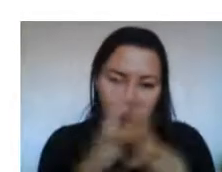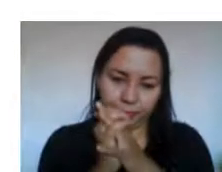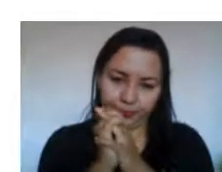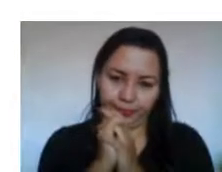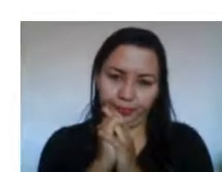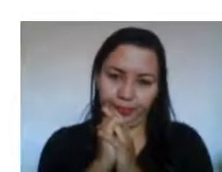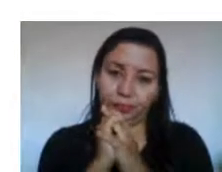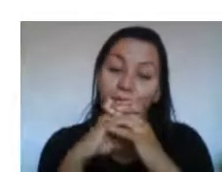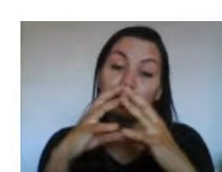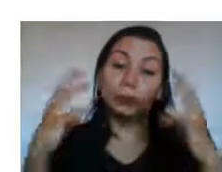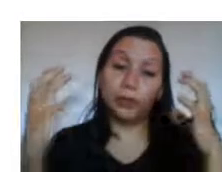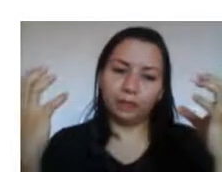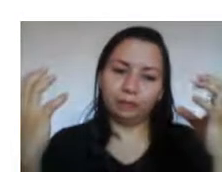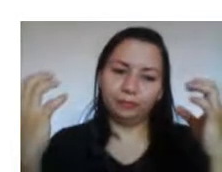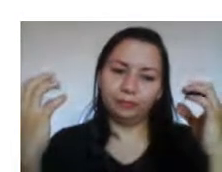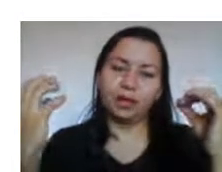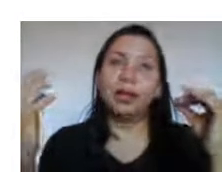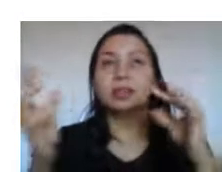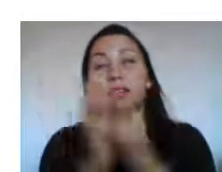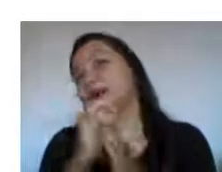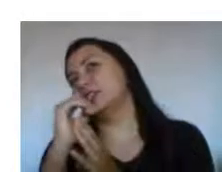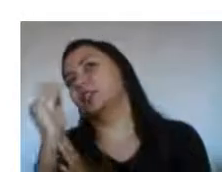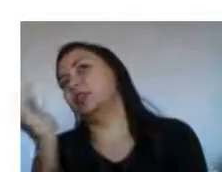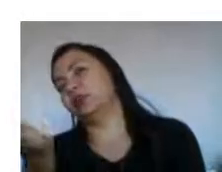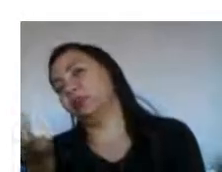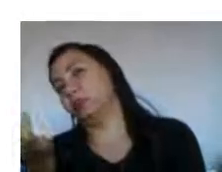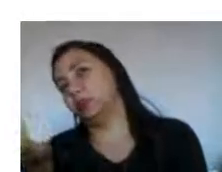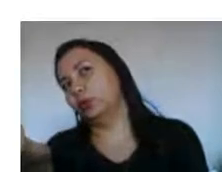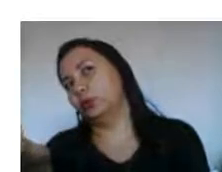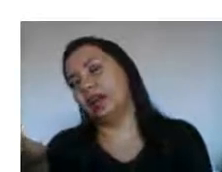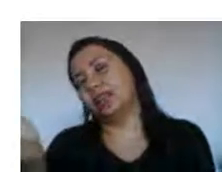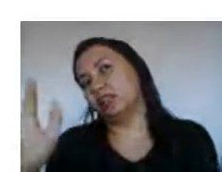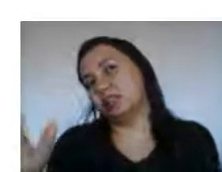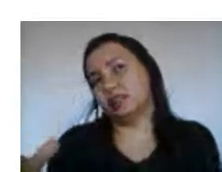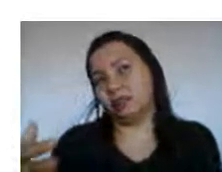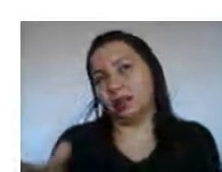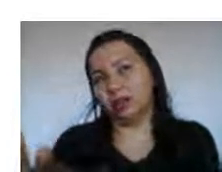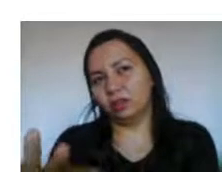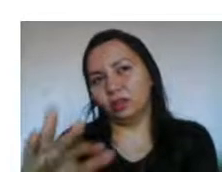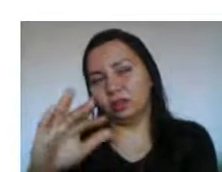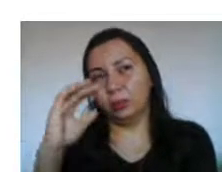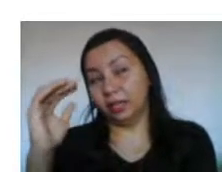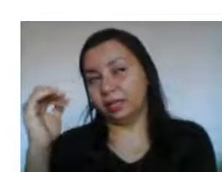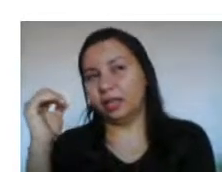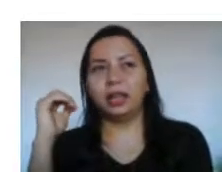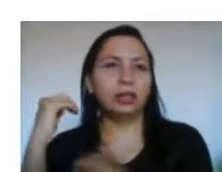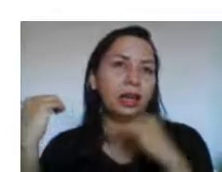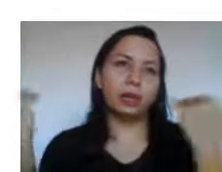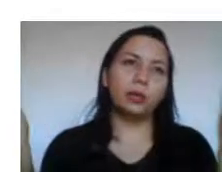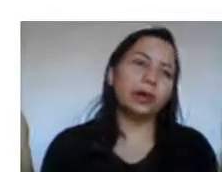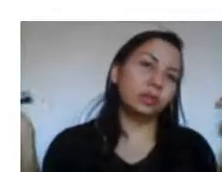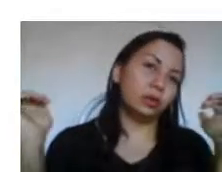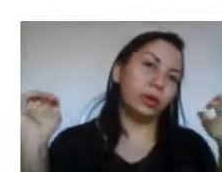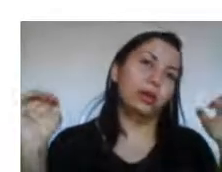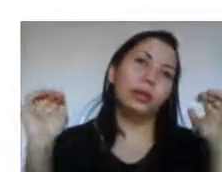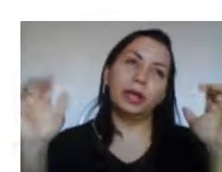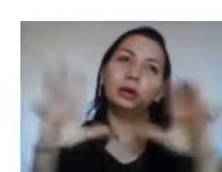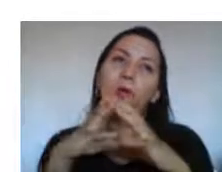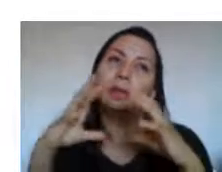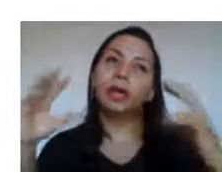Mas tem um porém. Se não existisse o efeito estufa, o planeta Terra estaria aí